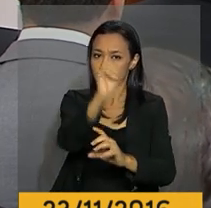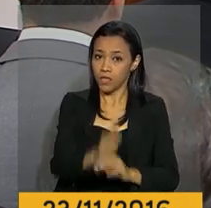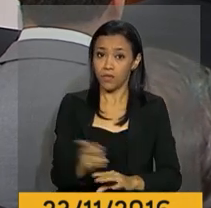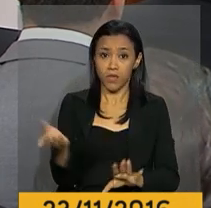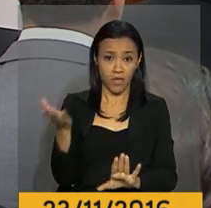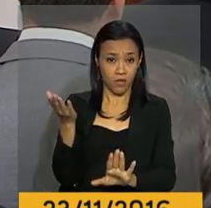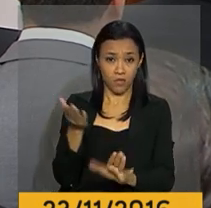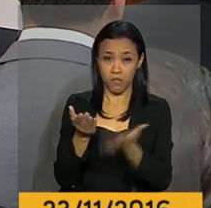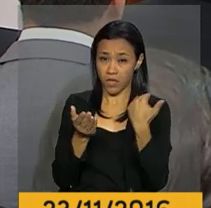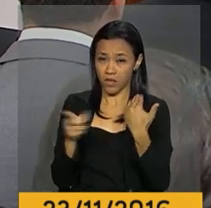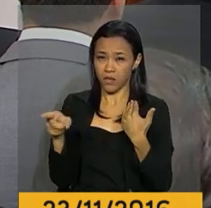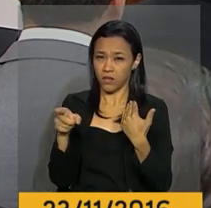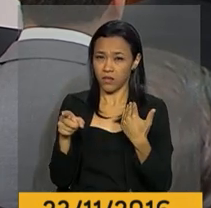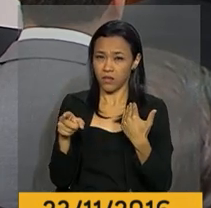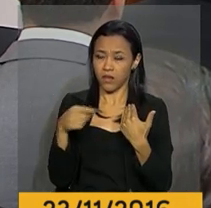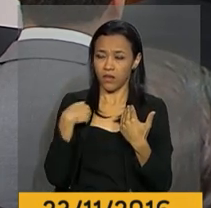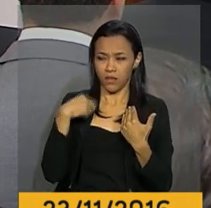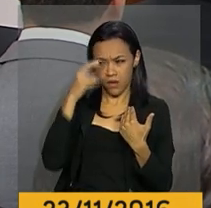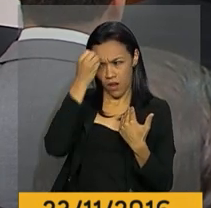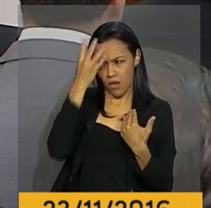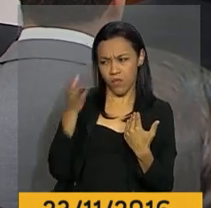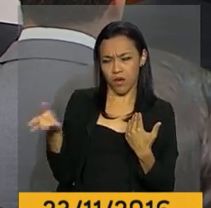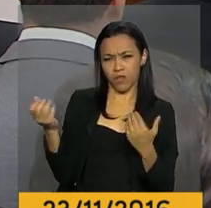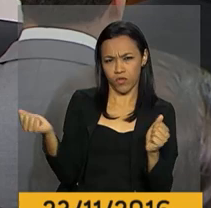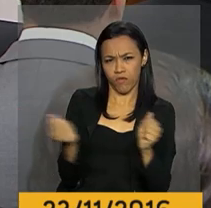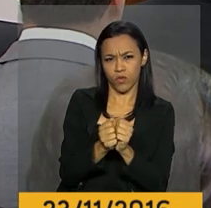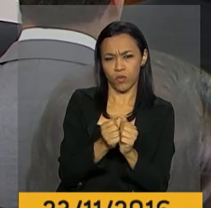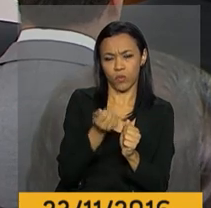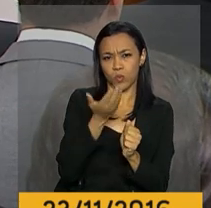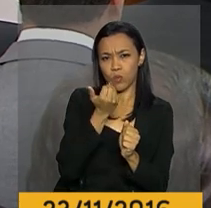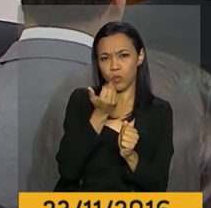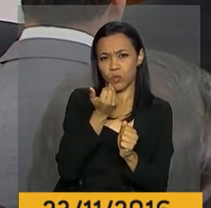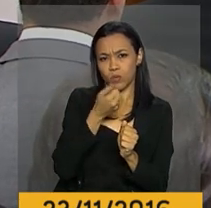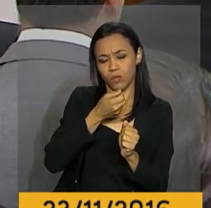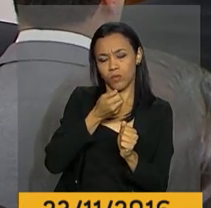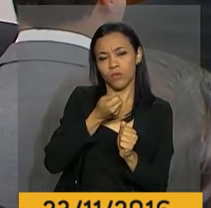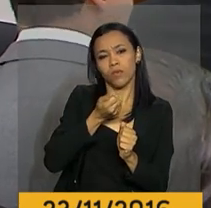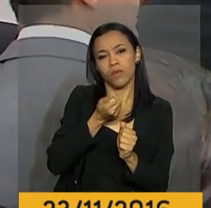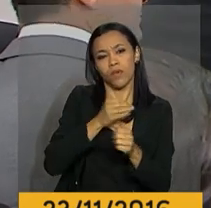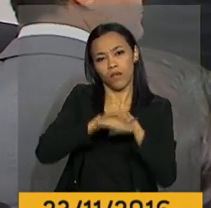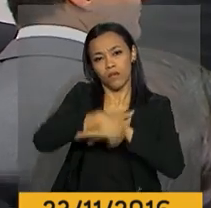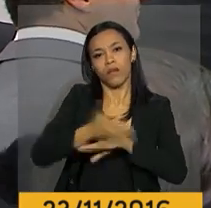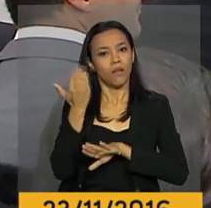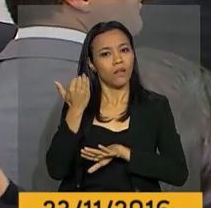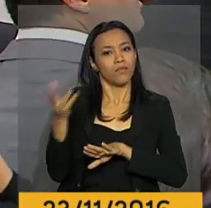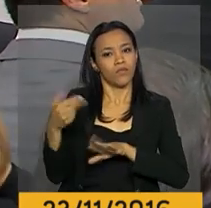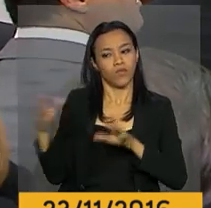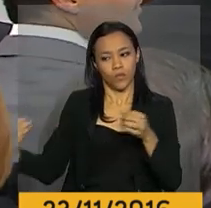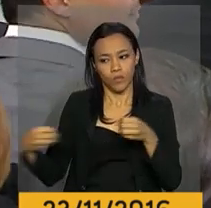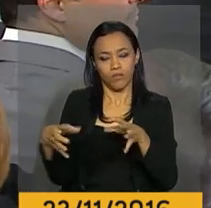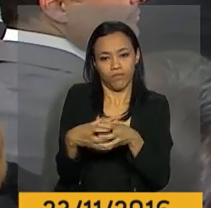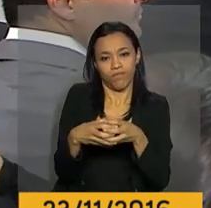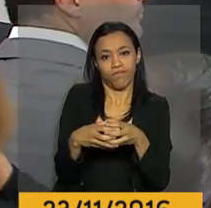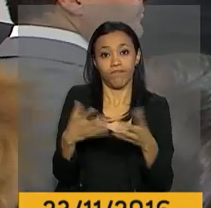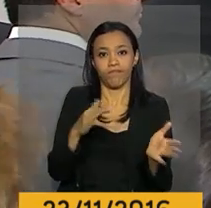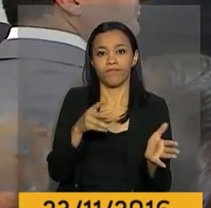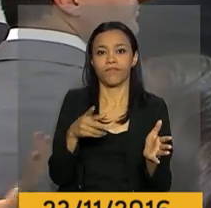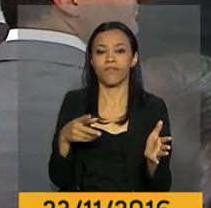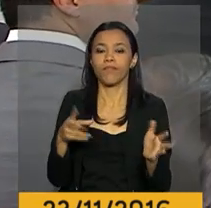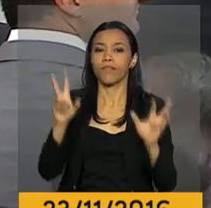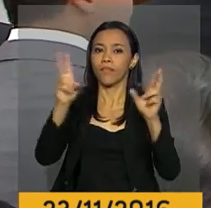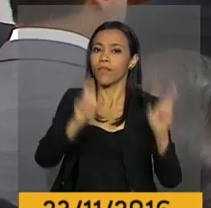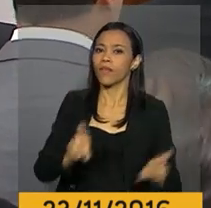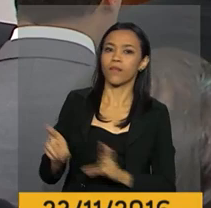vasconcelos acho que já não se recorda você se esqueceu né então nós nós é